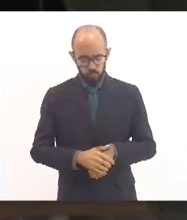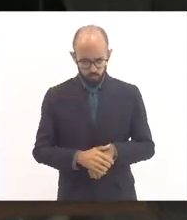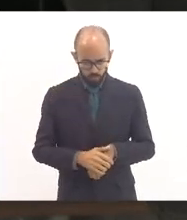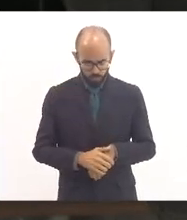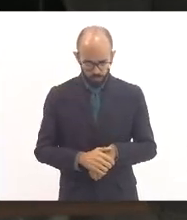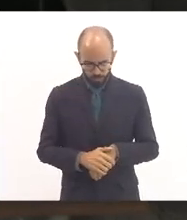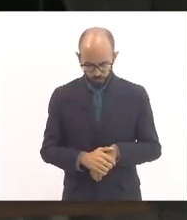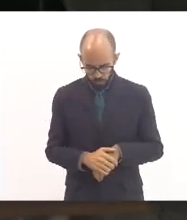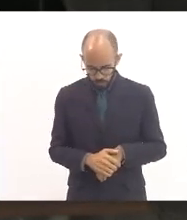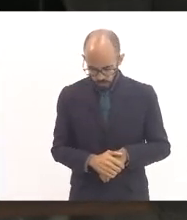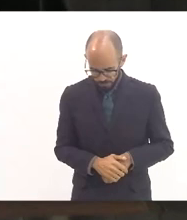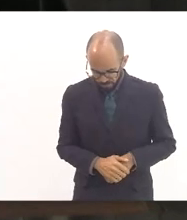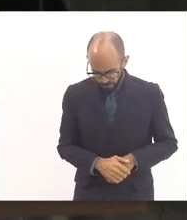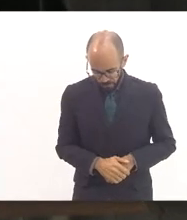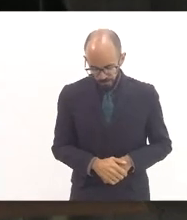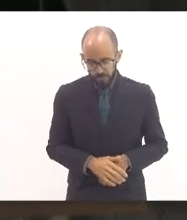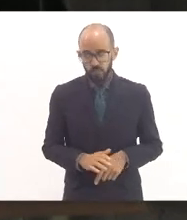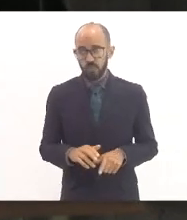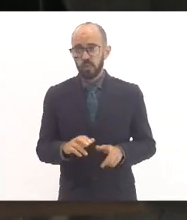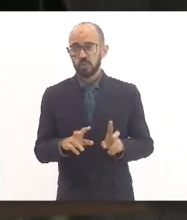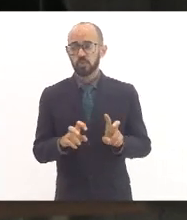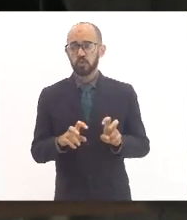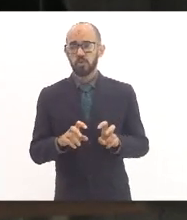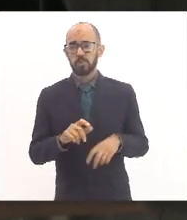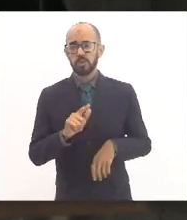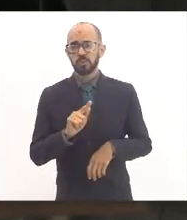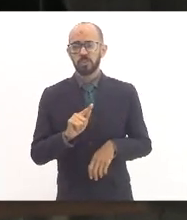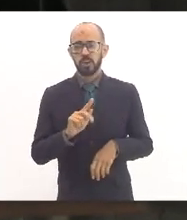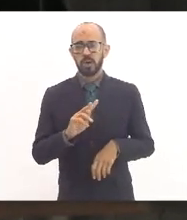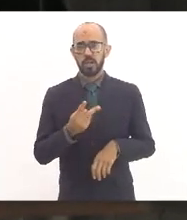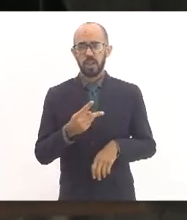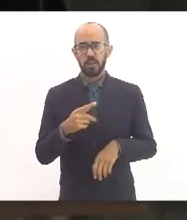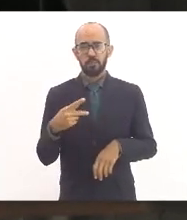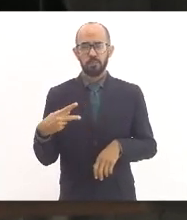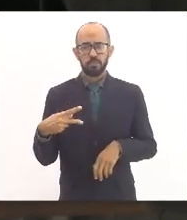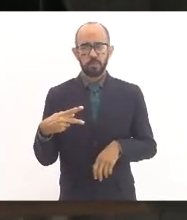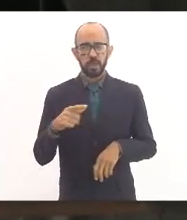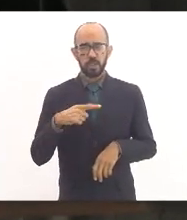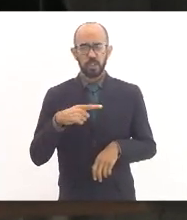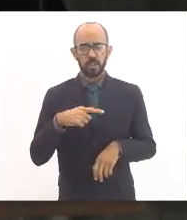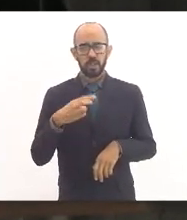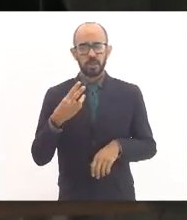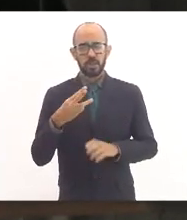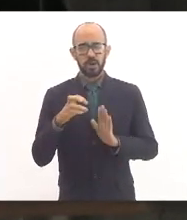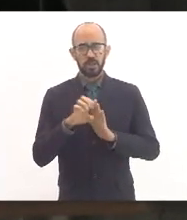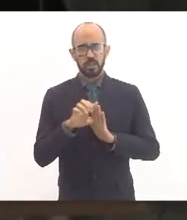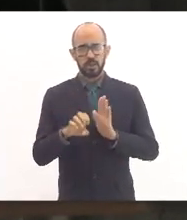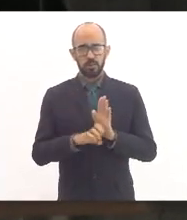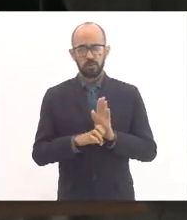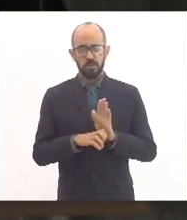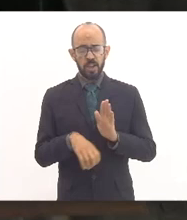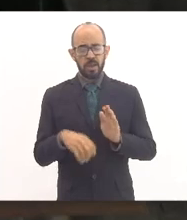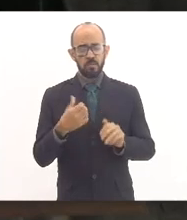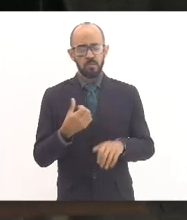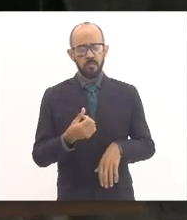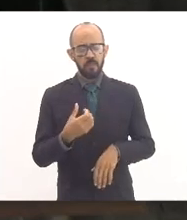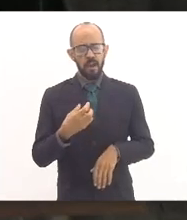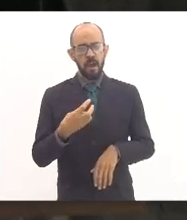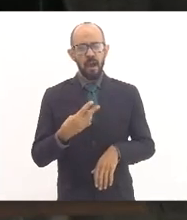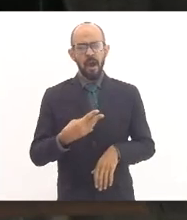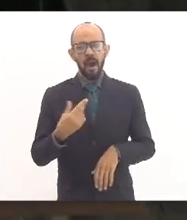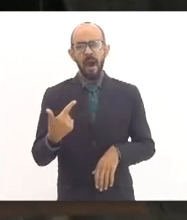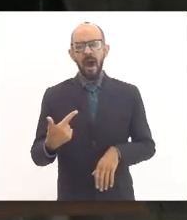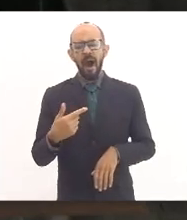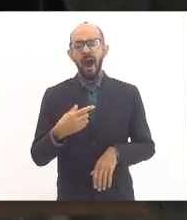das categorias de base sobre HP tem três emendas até dos deputados que constam a mesa A6 32 a 63